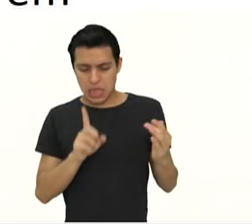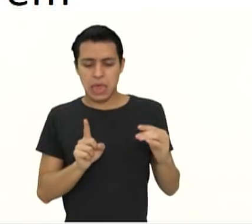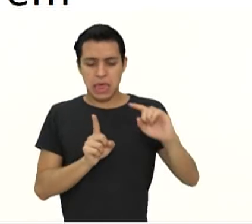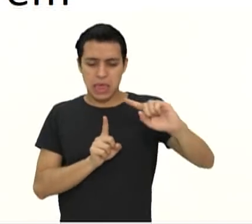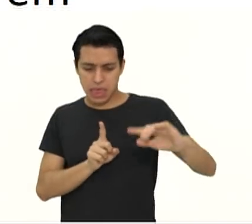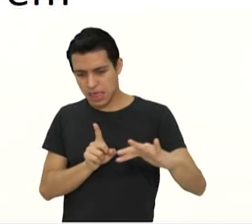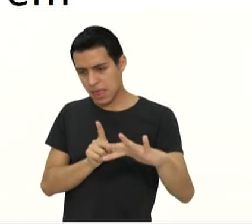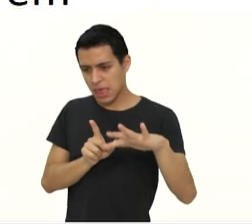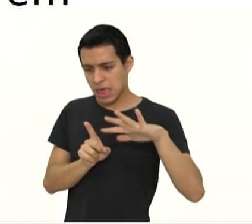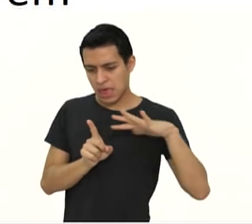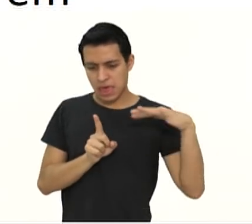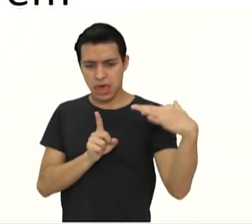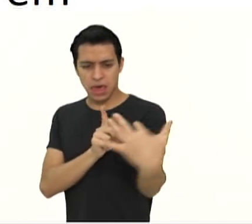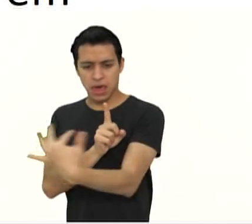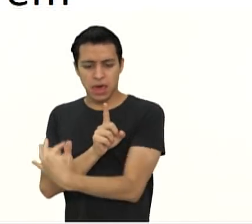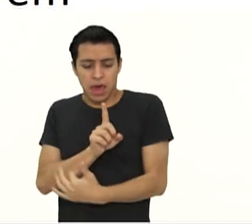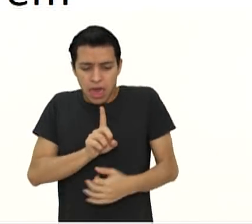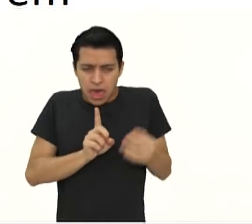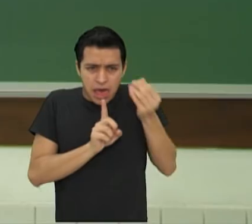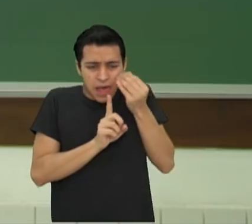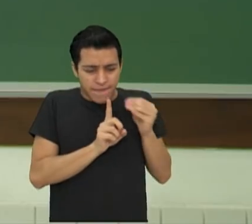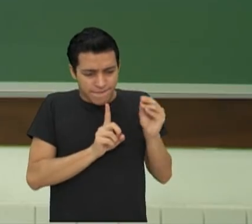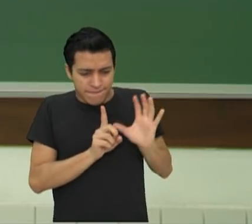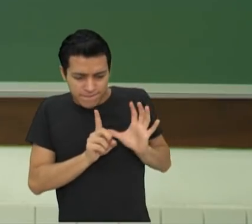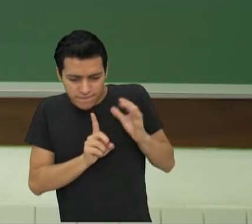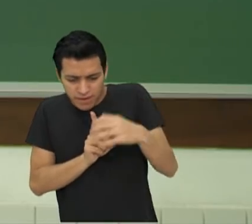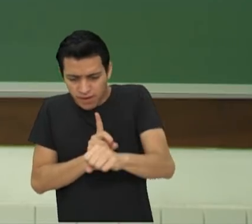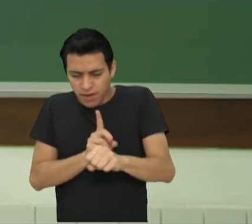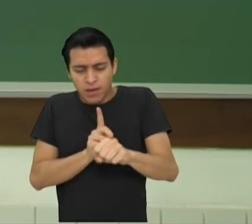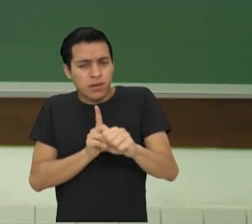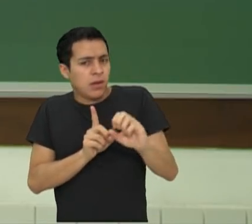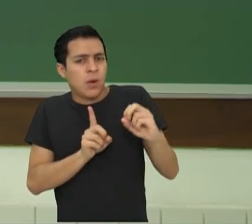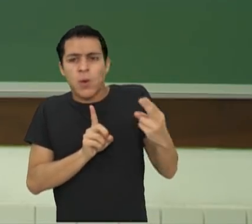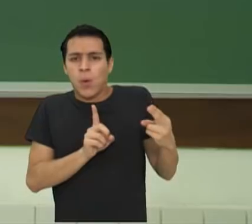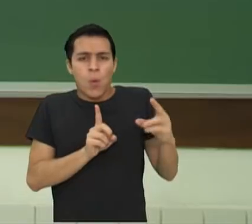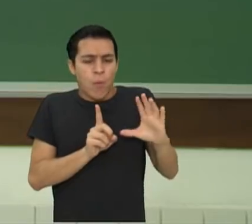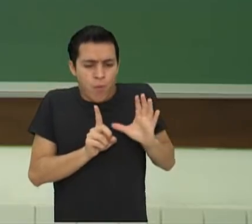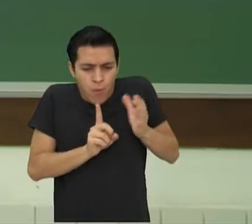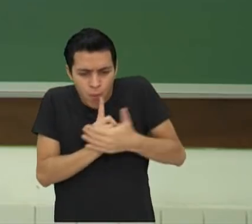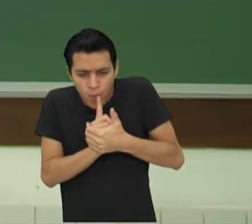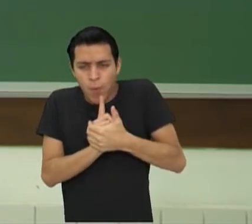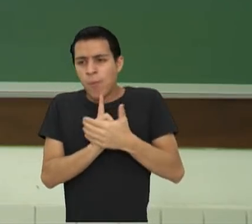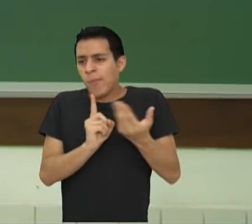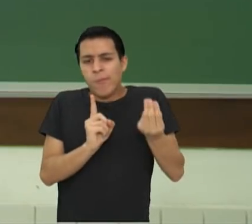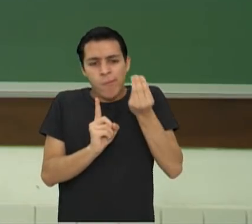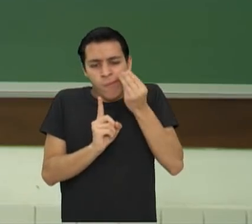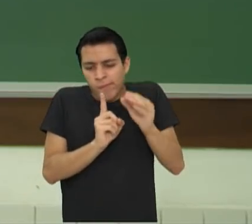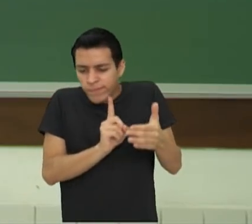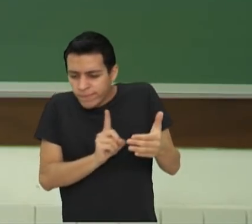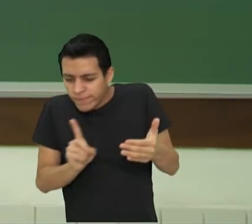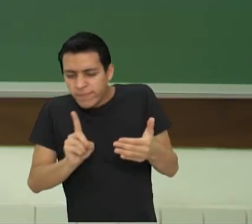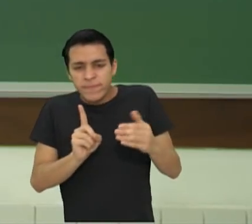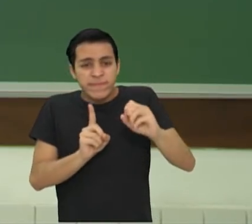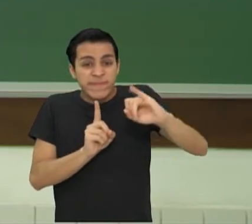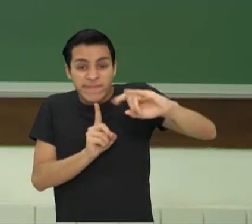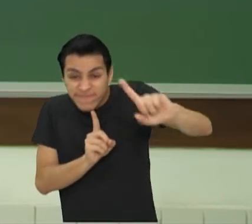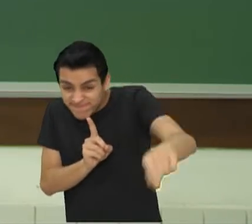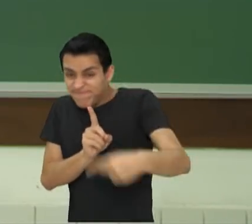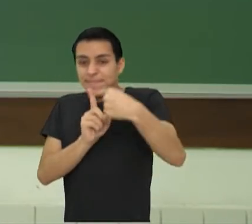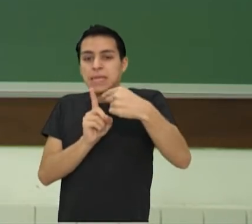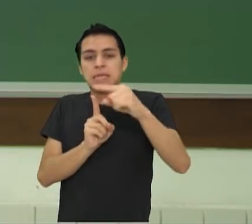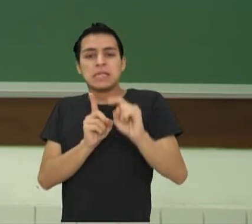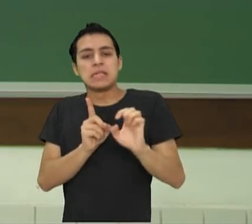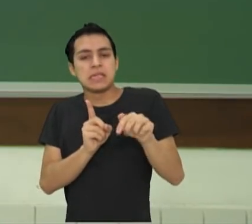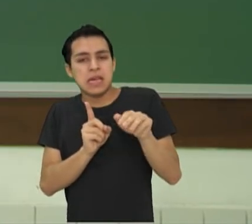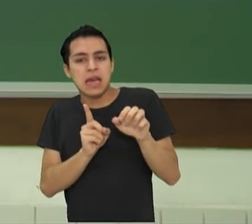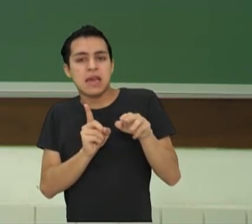ele vai fugir, ele vai proteger, ele vai capturar a peça que está ameaçando. Quando você falou checkmate, é que ele já não tem mais